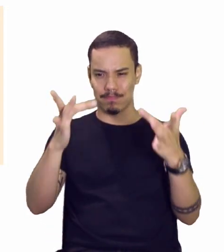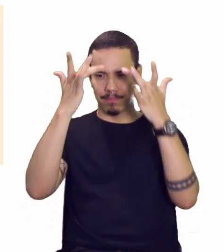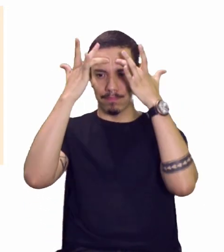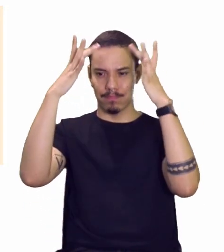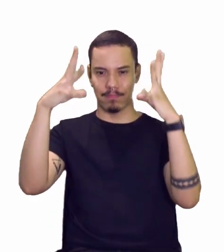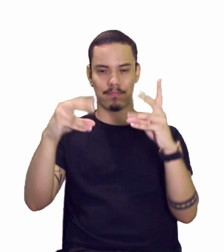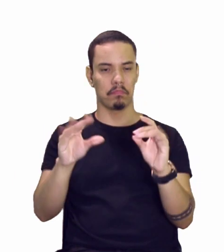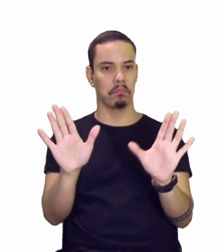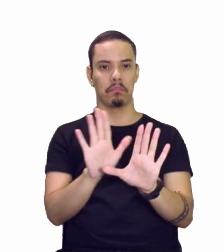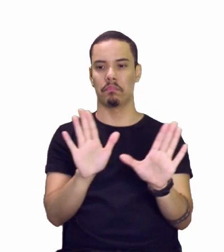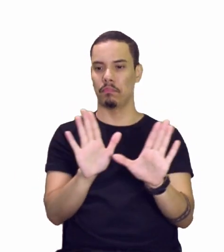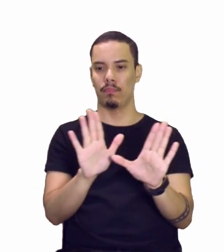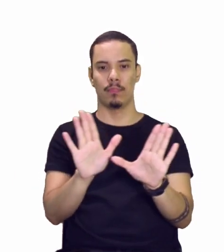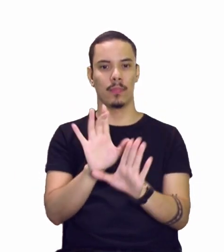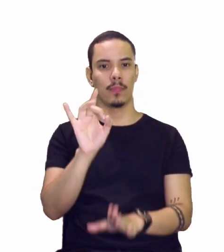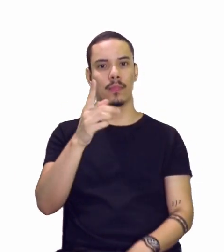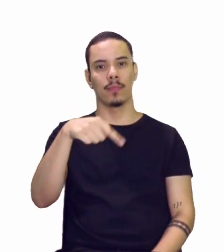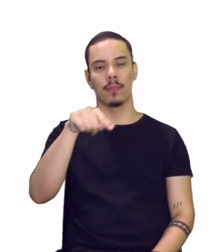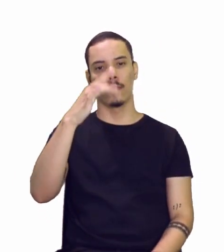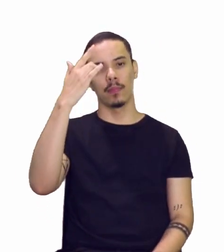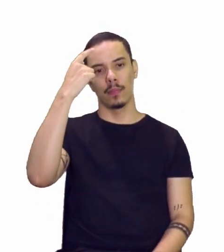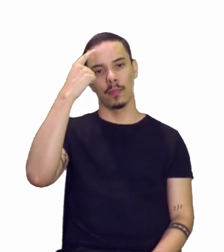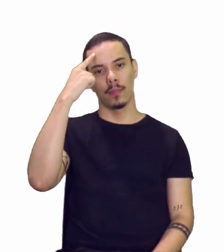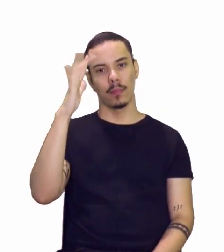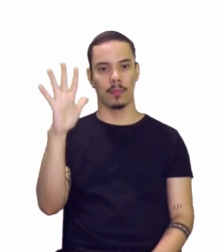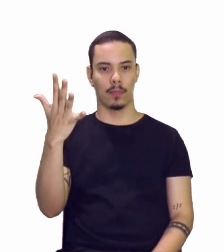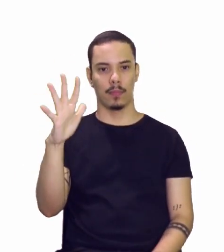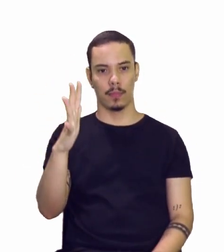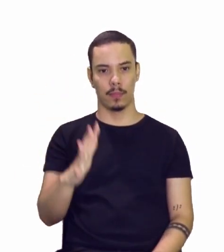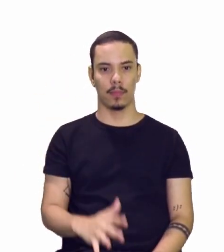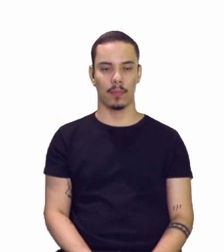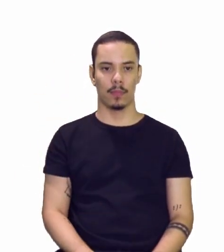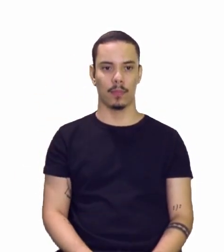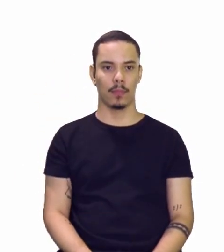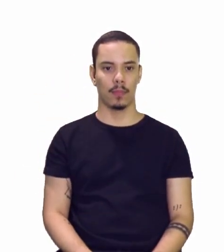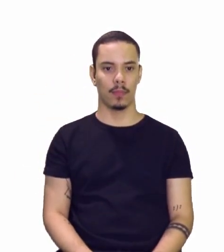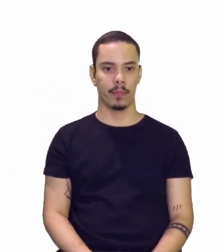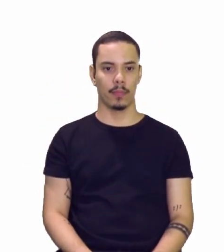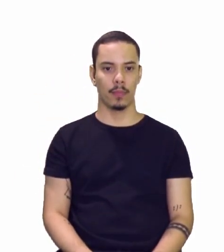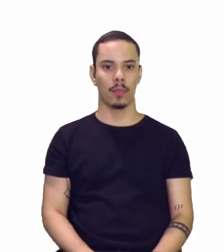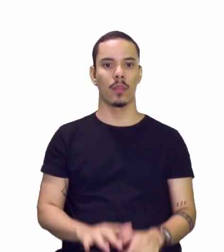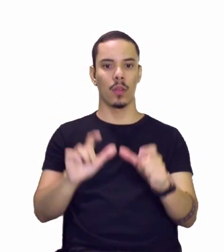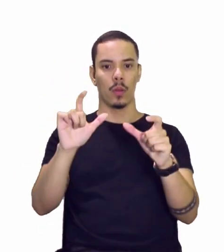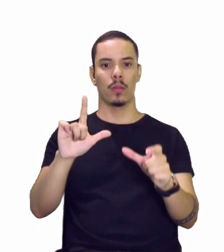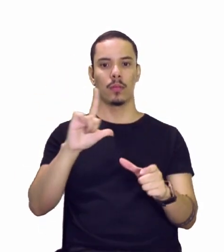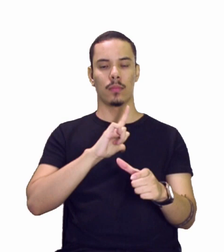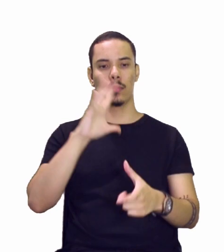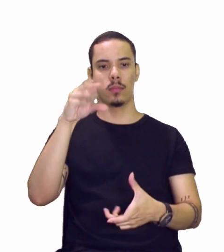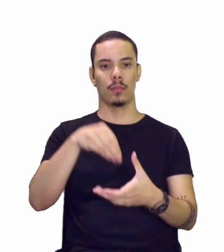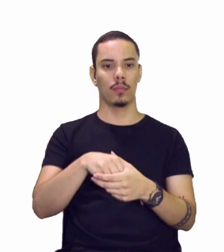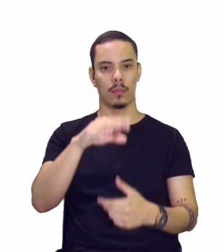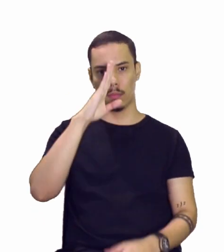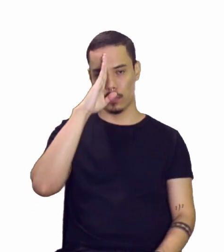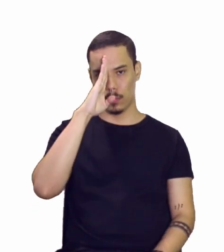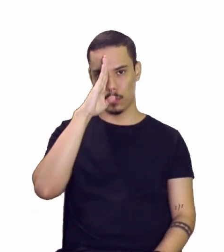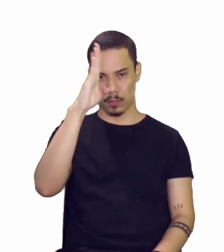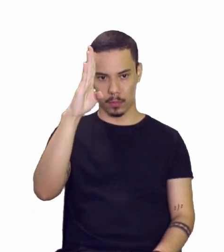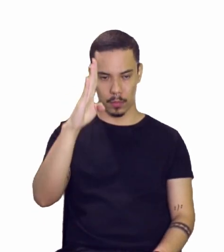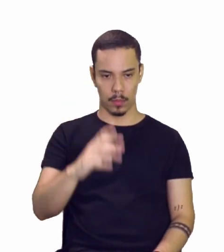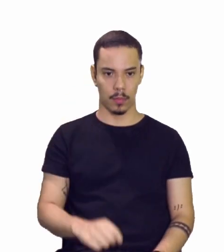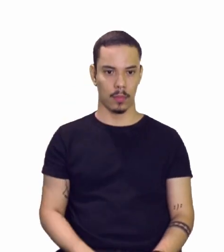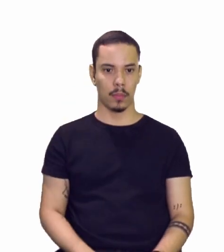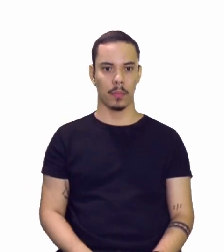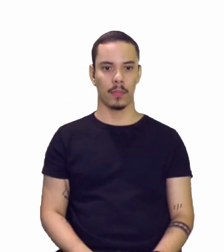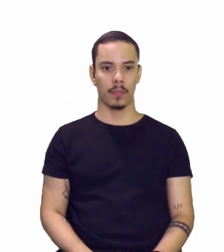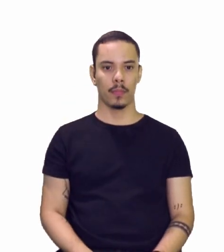memorizar isso? Não. É só para você ter ideia, isso aqui, ó. Onde é que estão os pontos mais extremos? Aqui